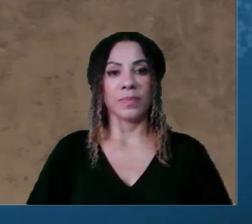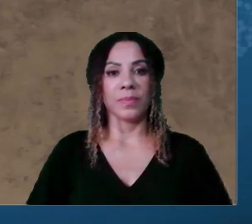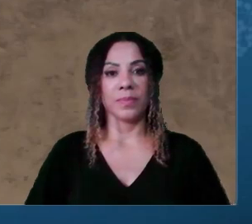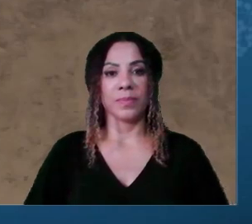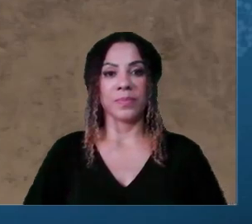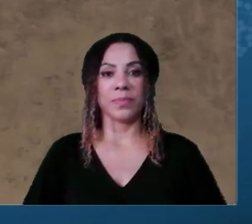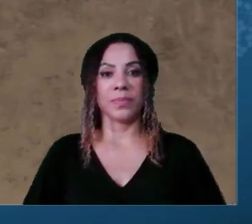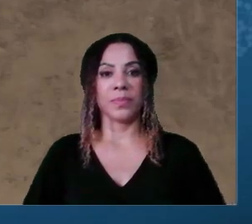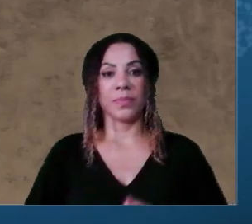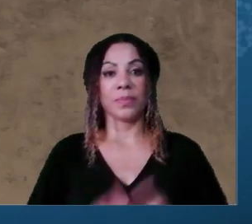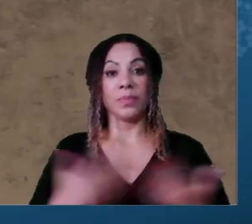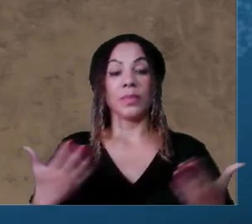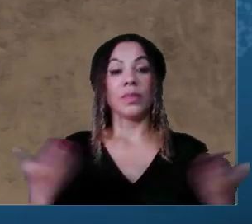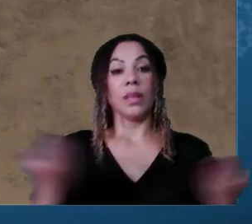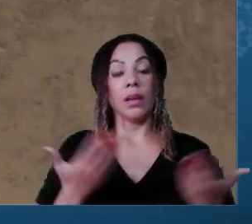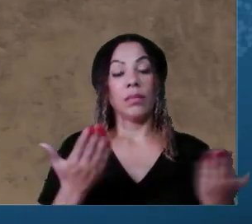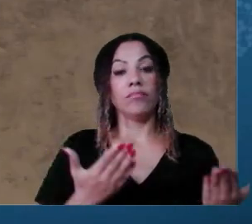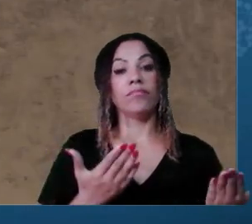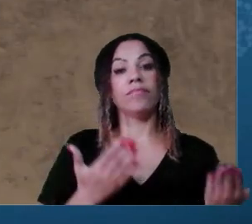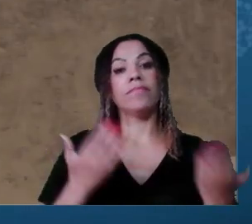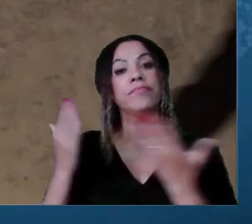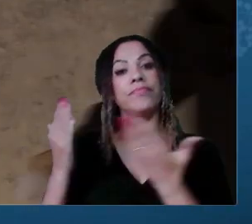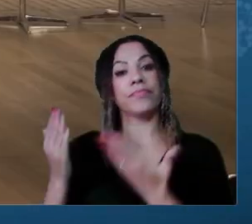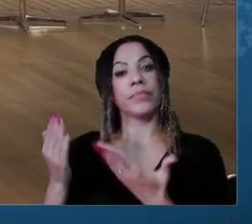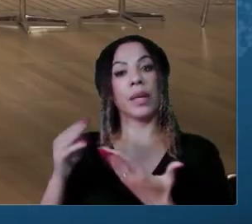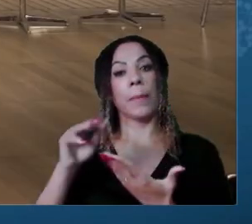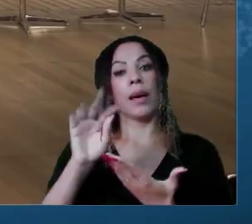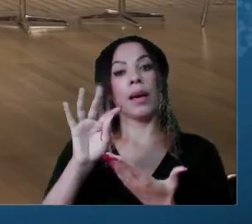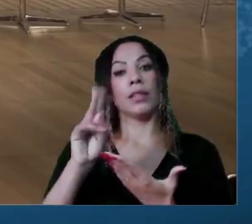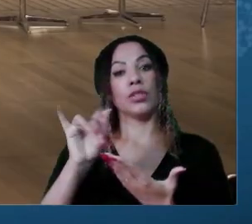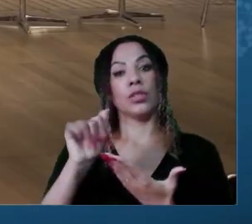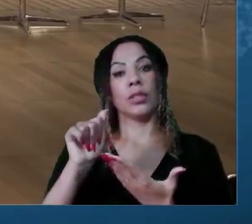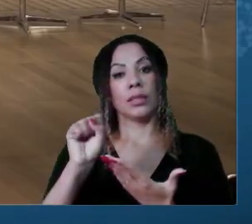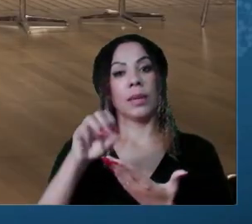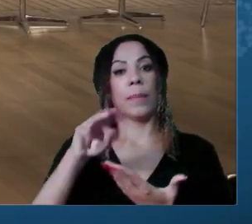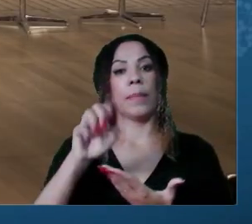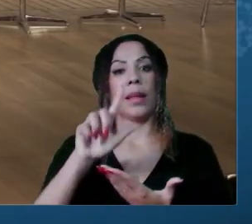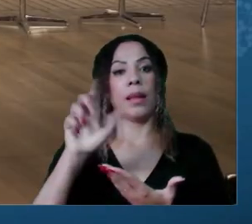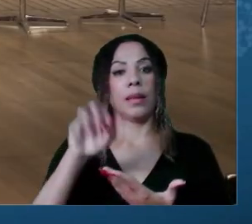Eu passo a palavra, então, ao Matias Melendes.